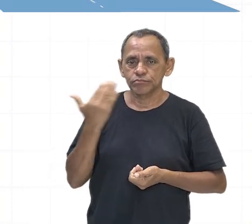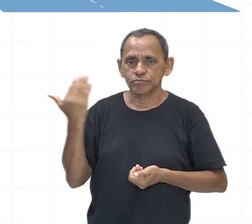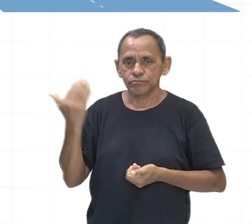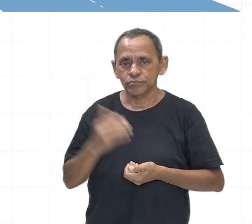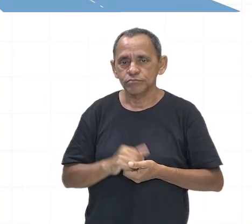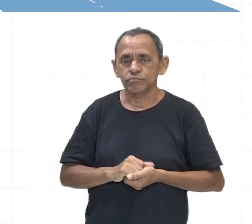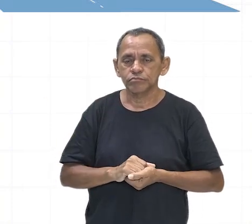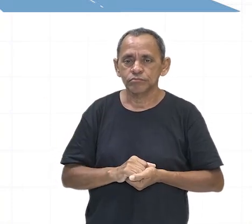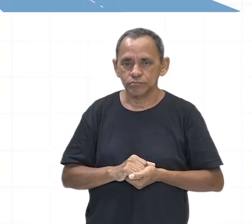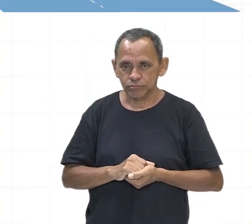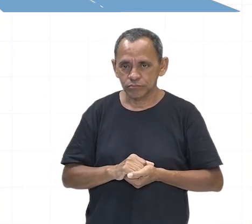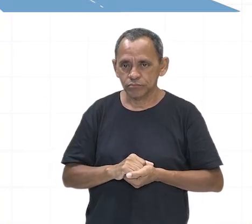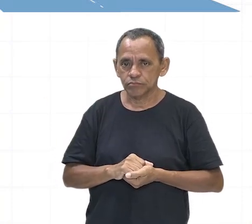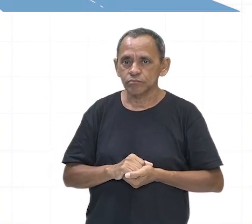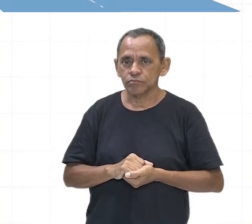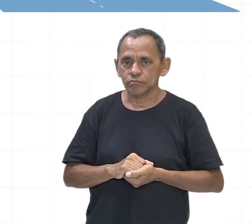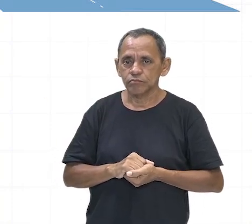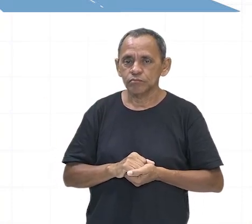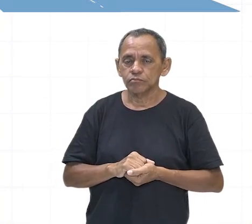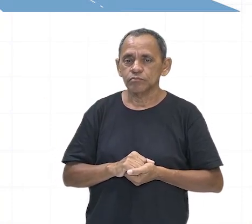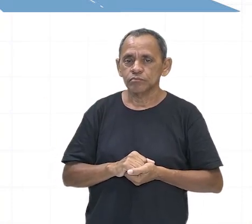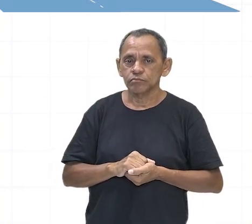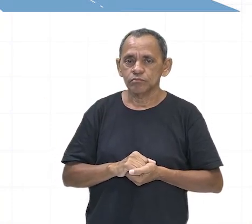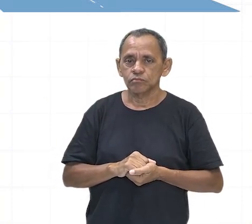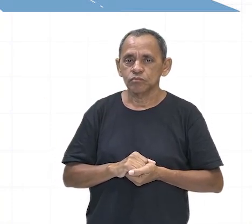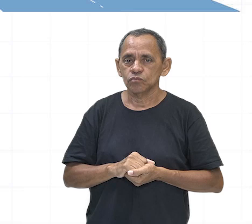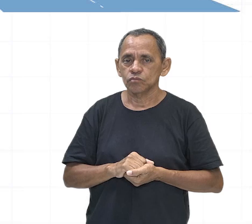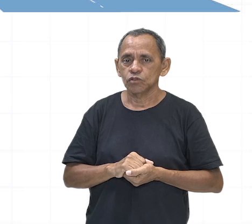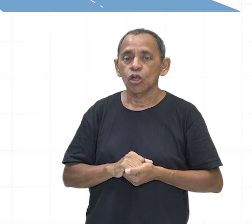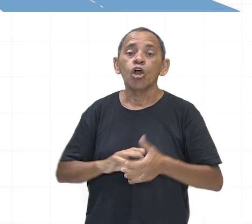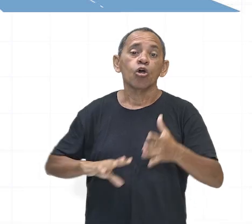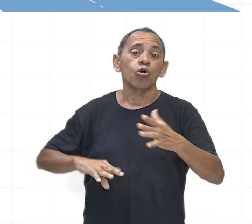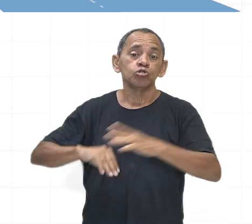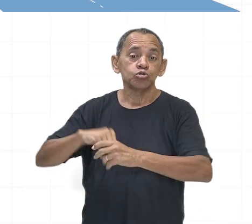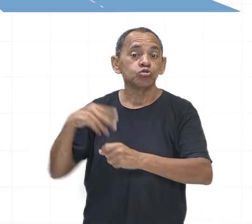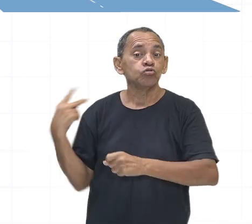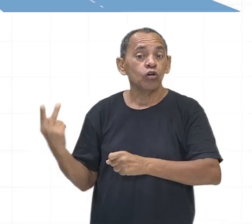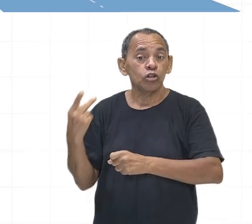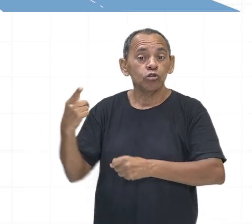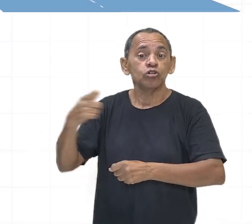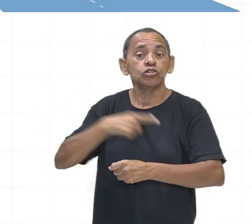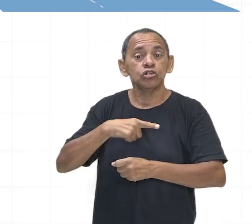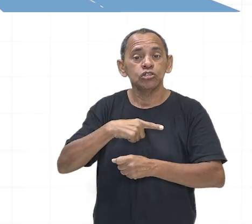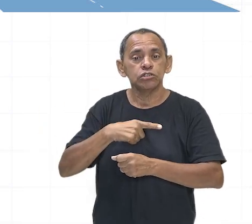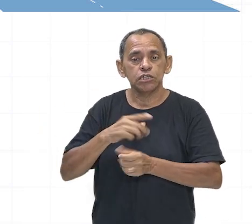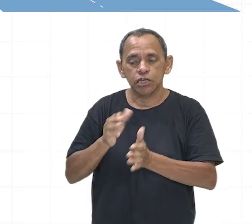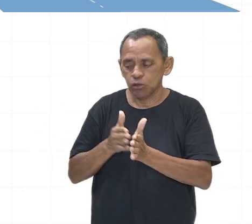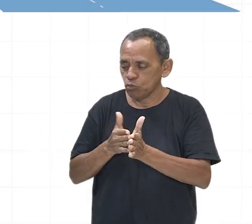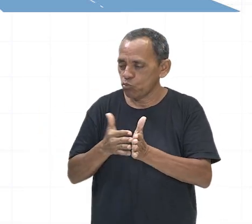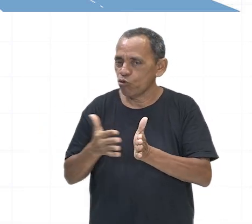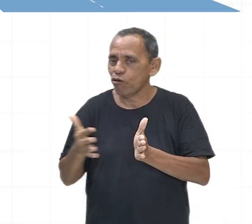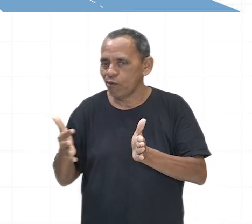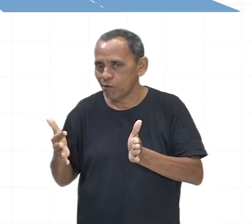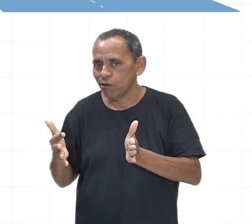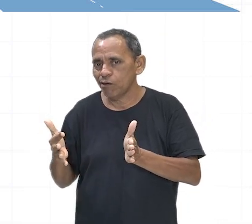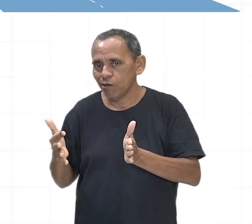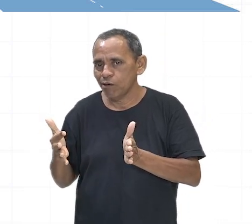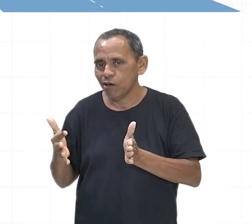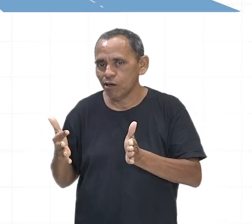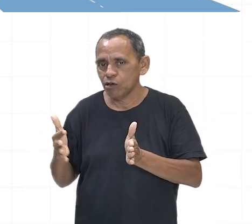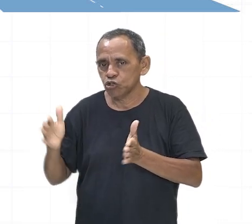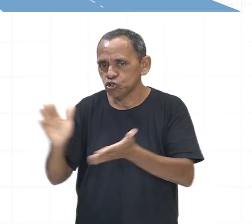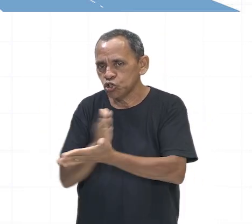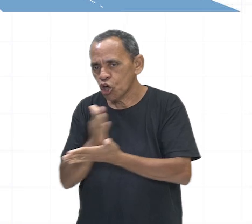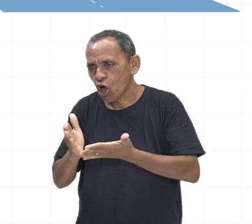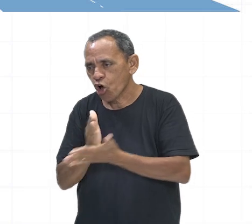moral se refere ao corpo de valores constituídos ao longo de uma determinada sociedade,